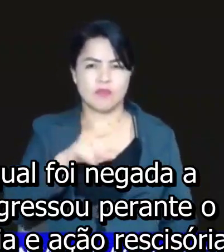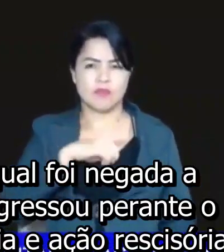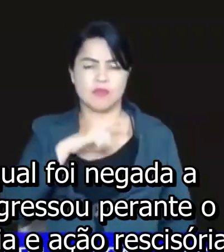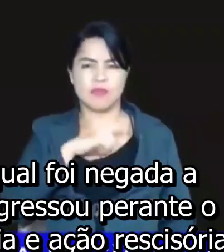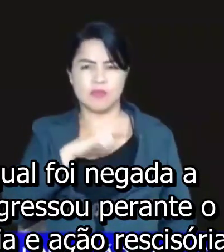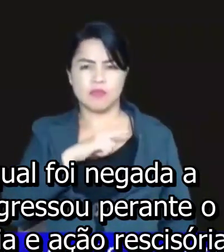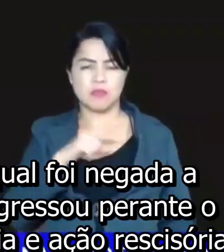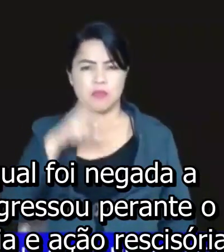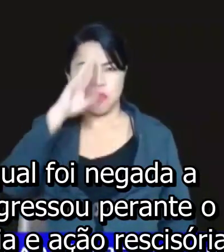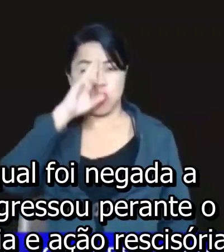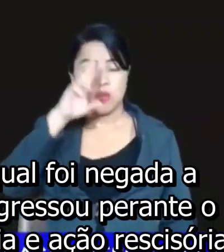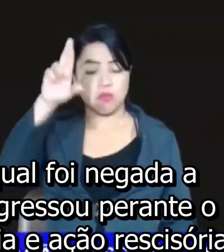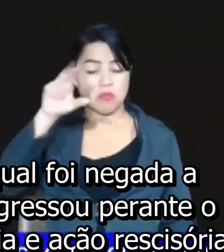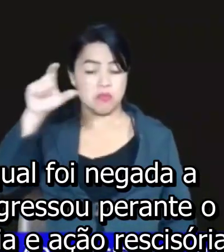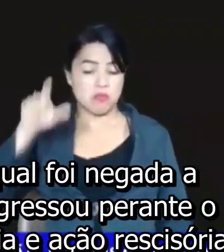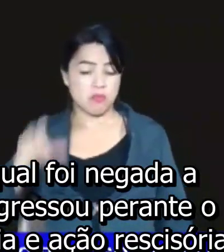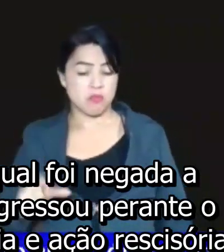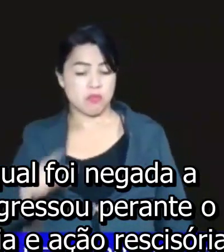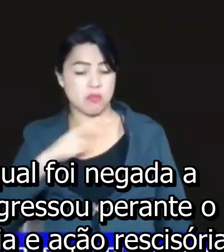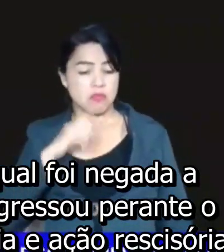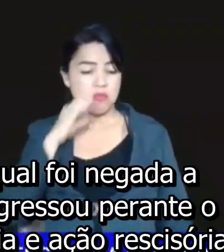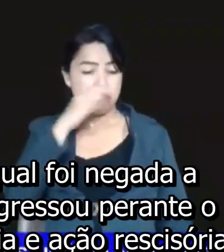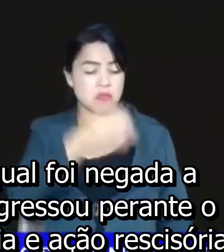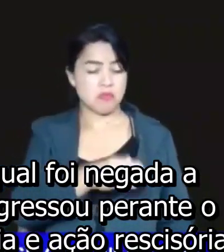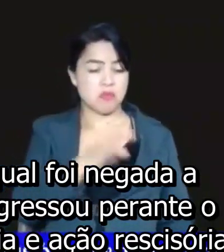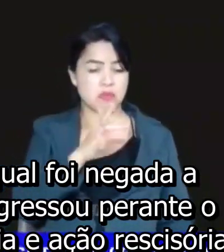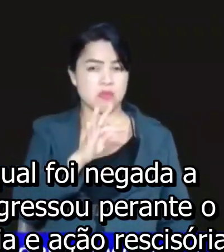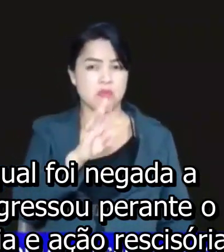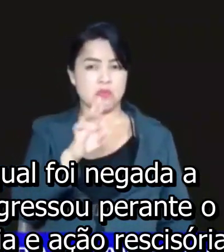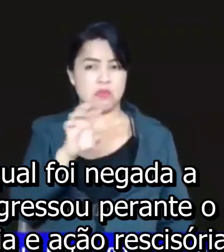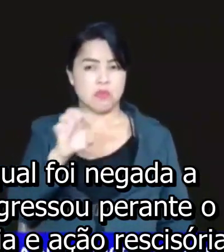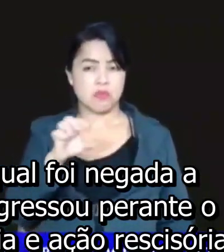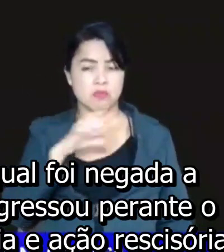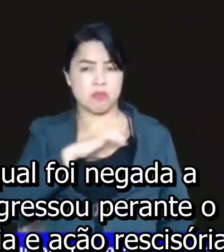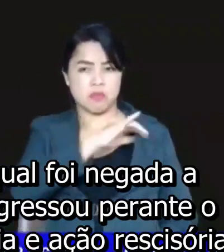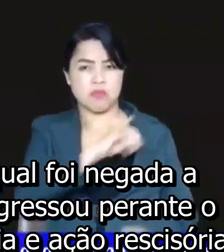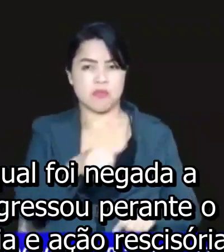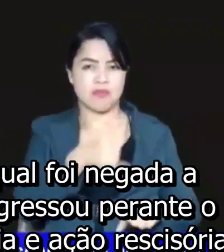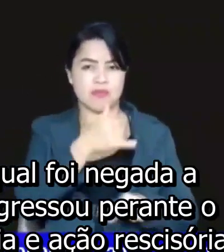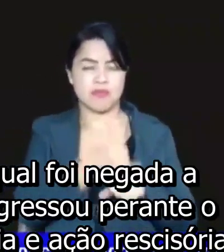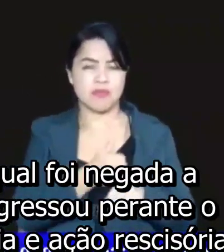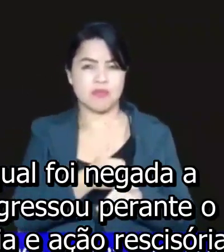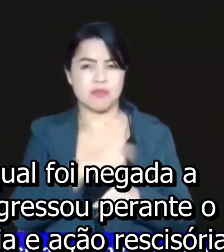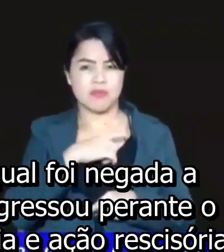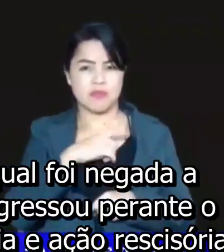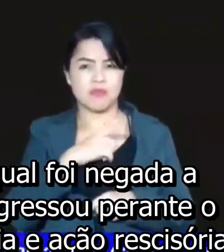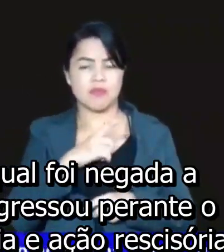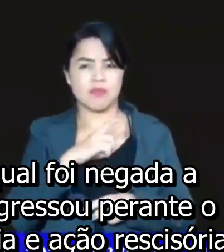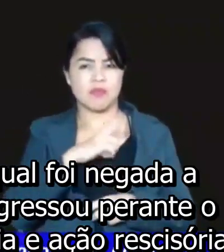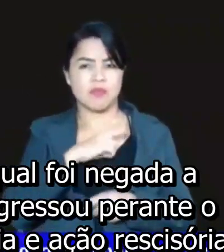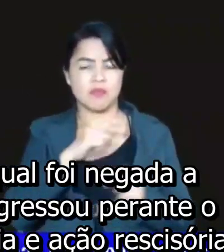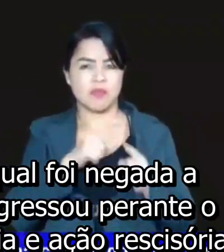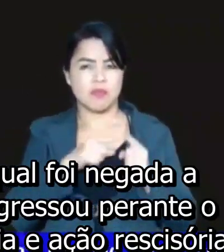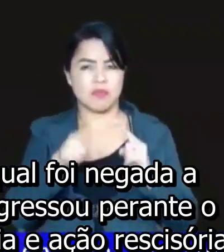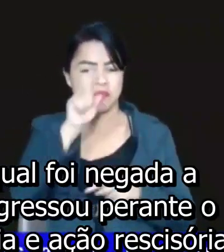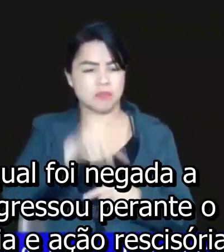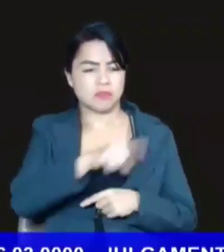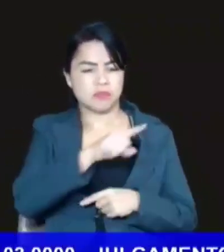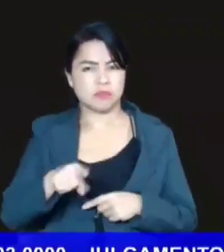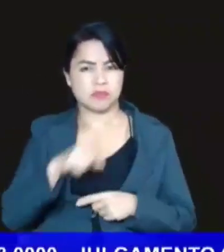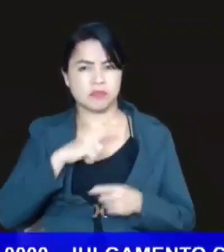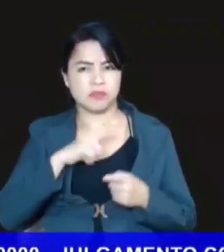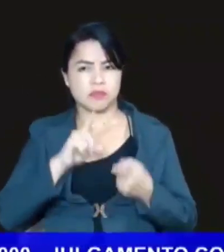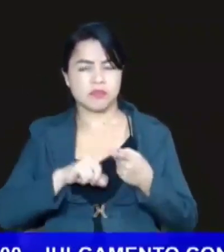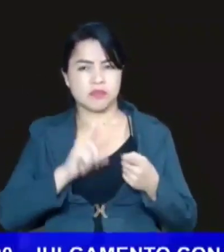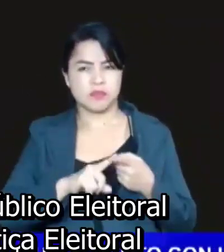da rescisória ingressou perante o TRE com uma ação de querela nullitatis, uma ação anulatória e a ação